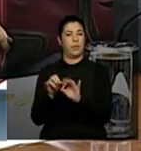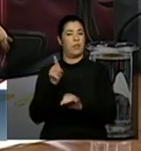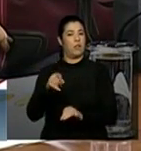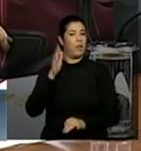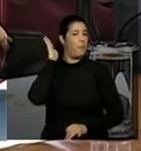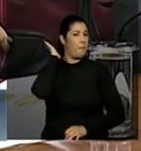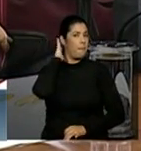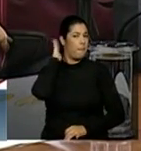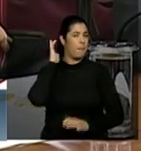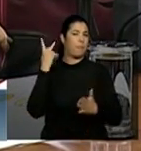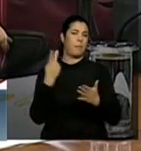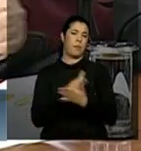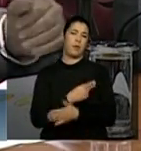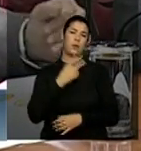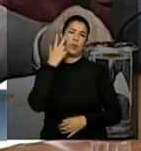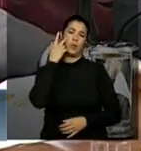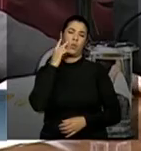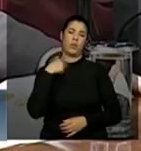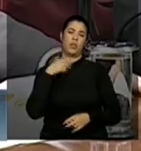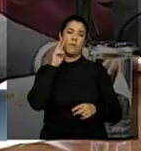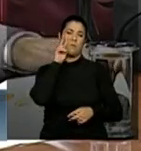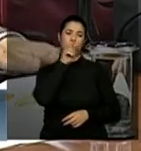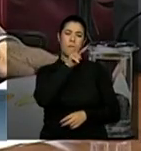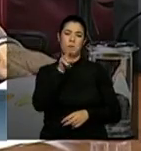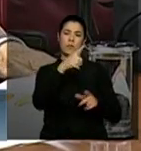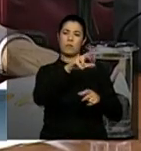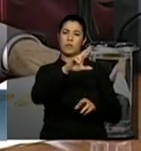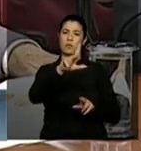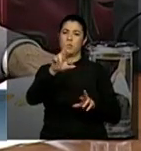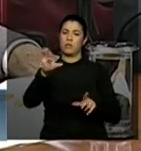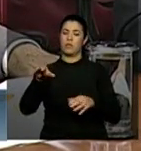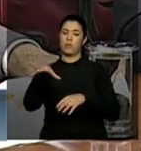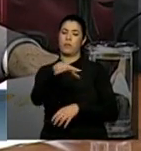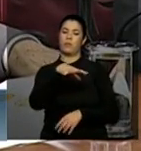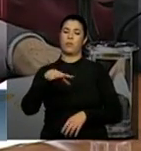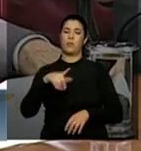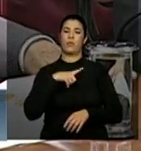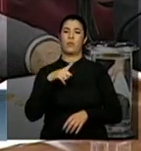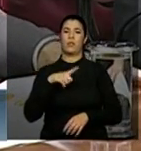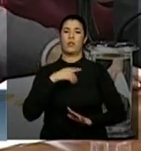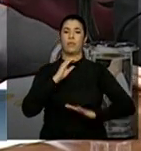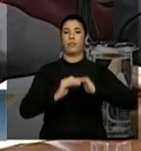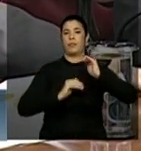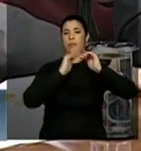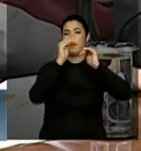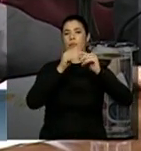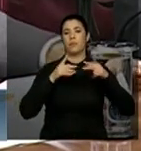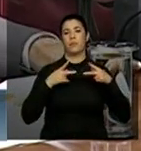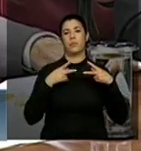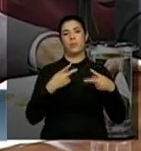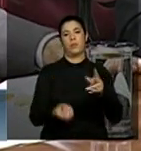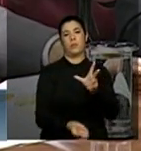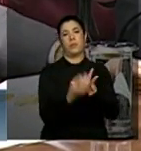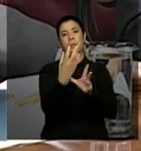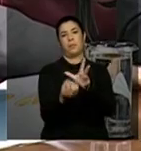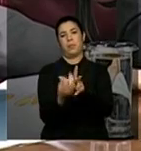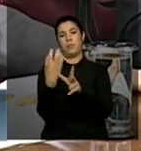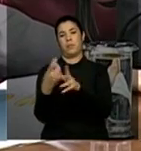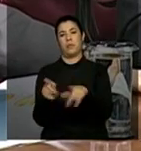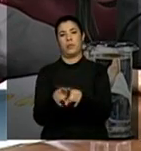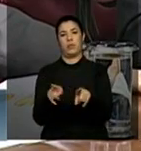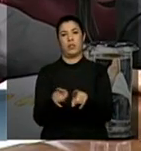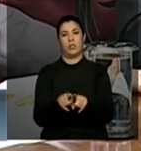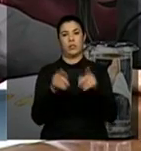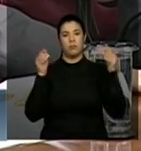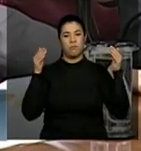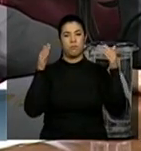e eu presenciei em áreas, que com a evolução do processo produtivo e chegando